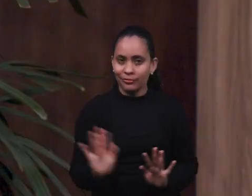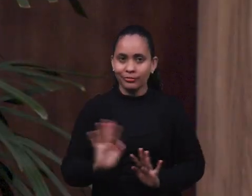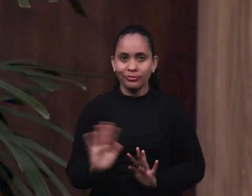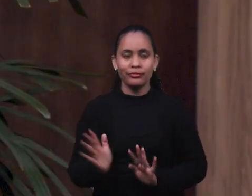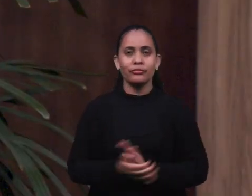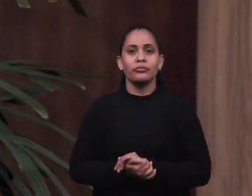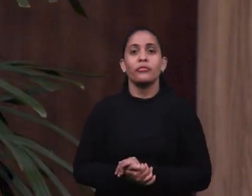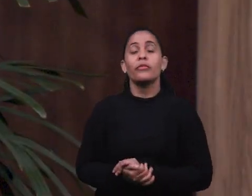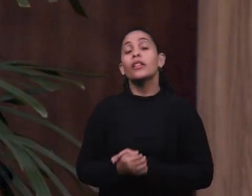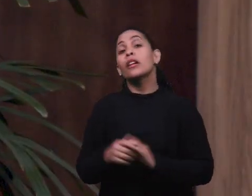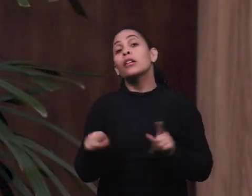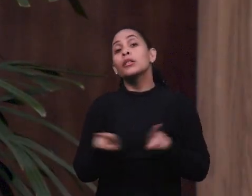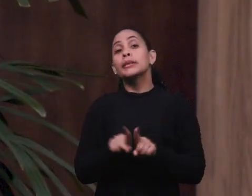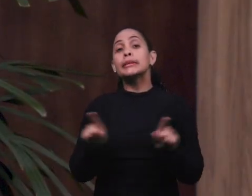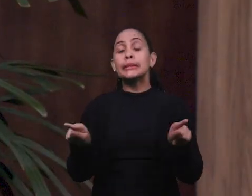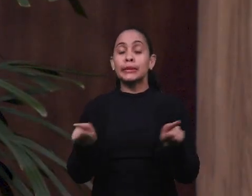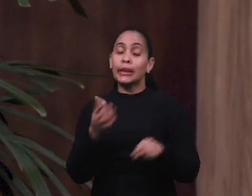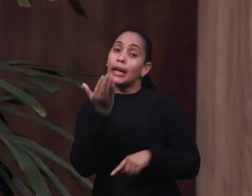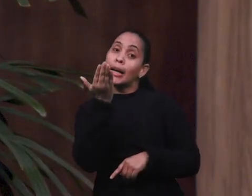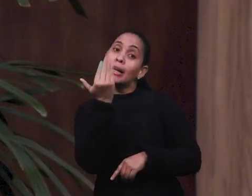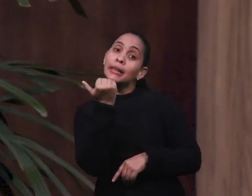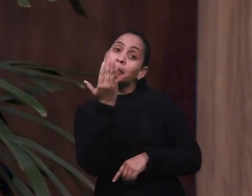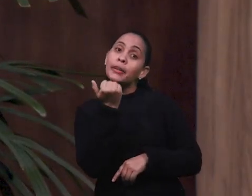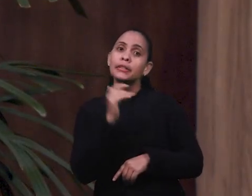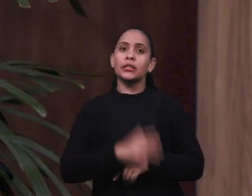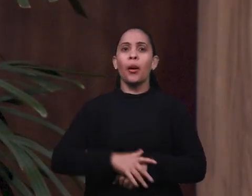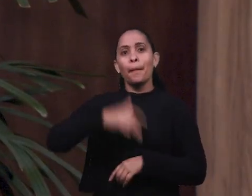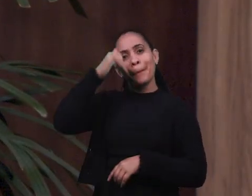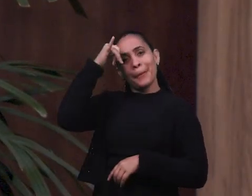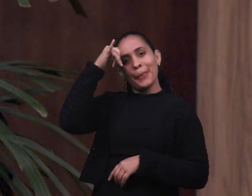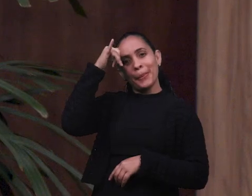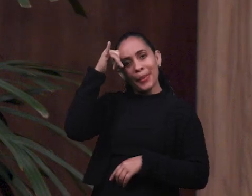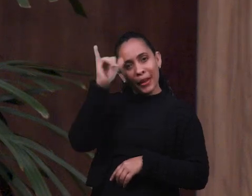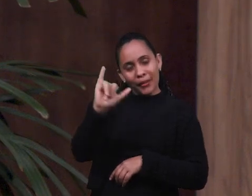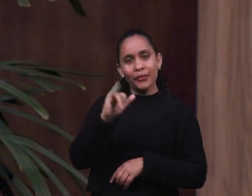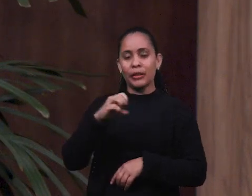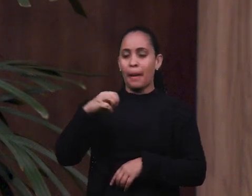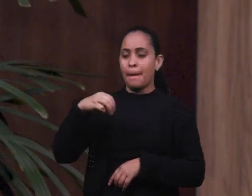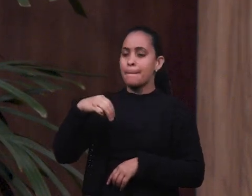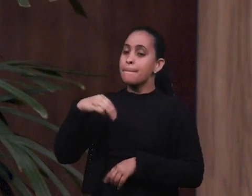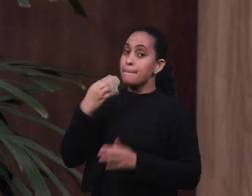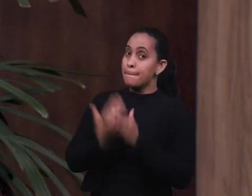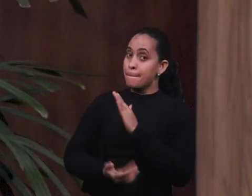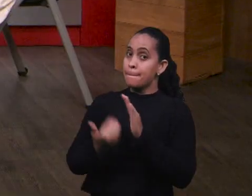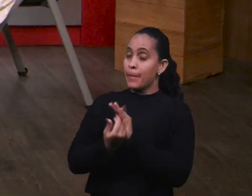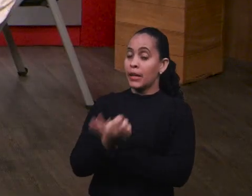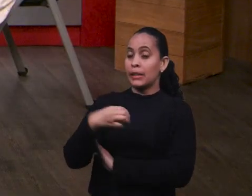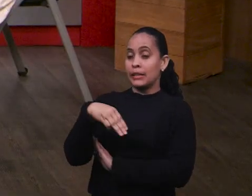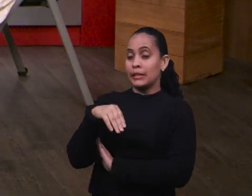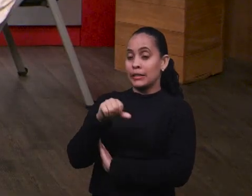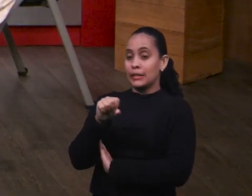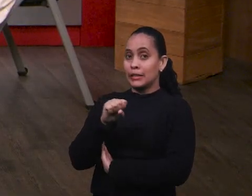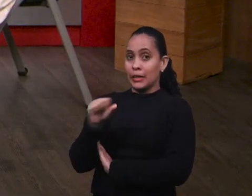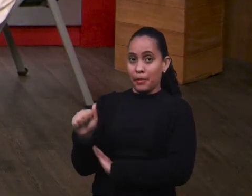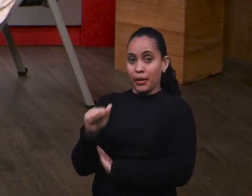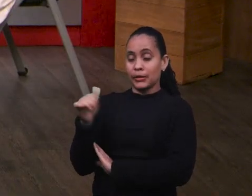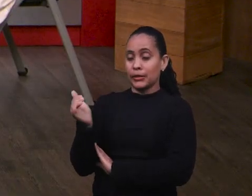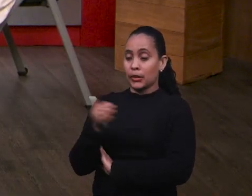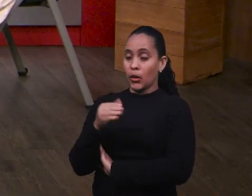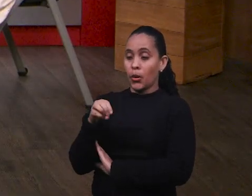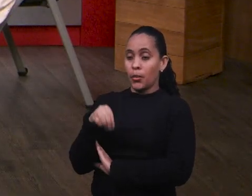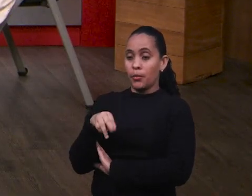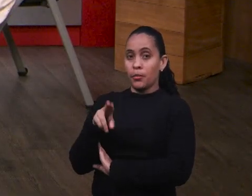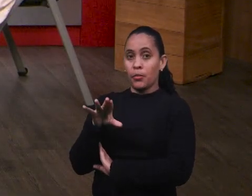E como aliar a alimentação para evitar a perda de massa muscular? Então, quando a gente fala de